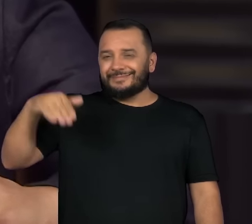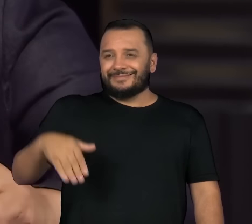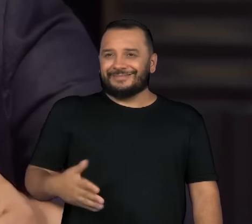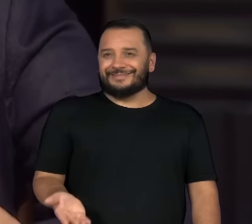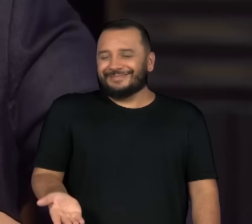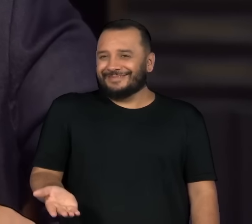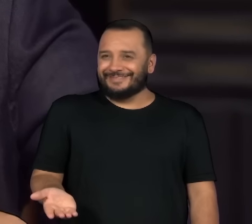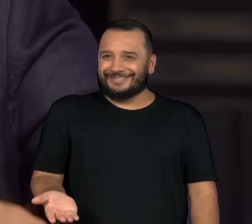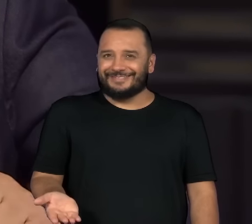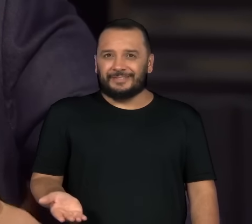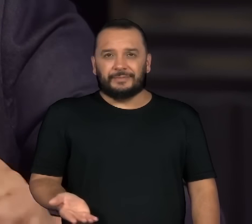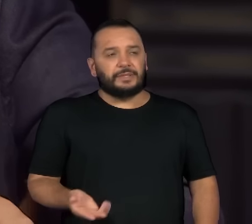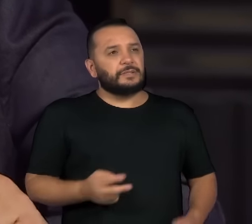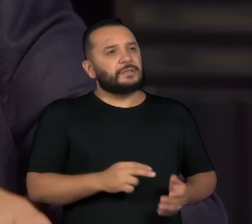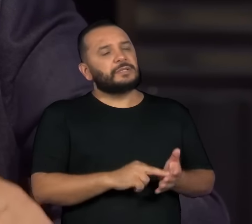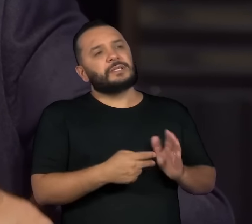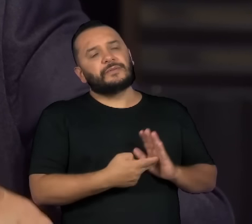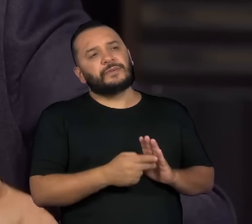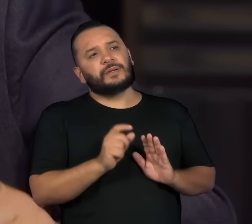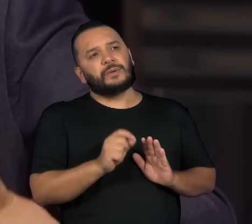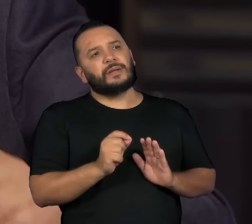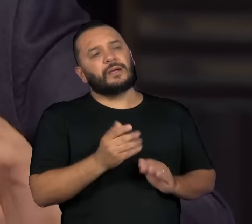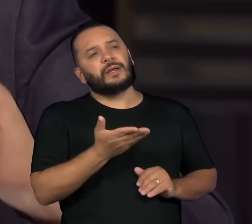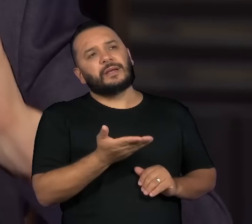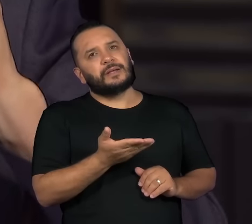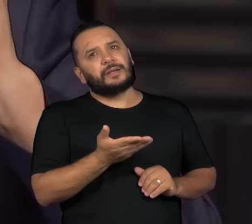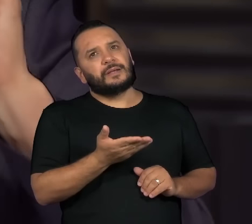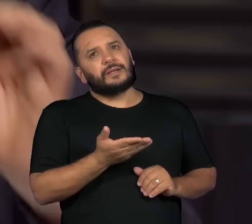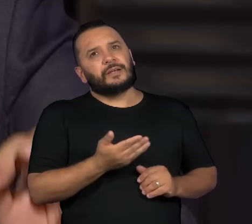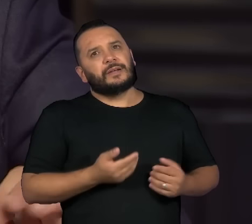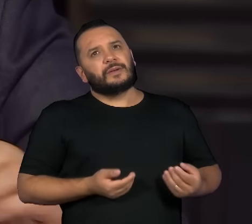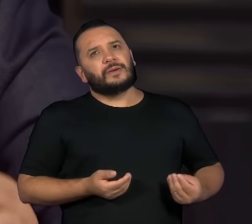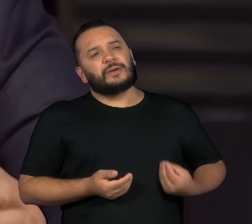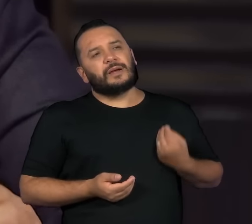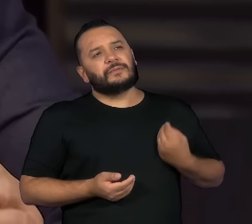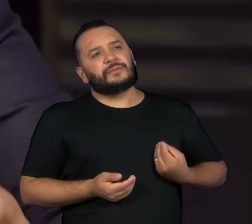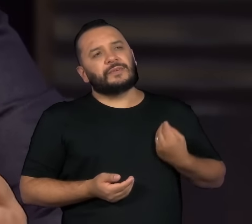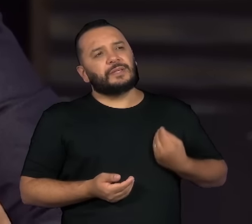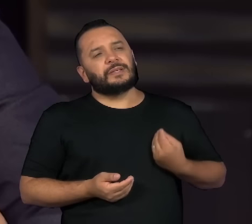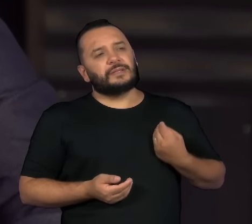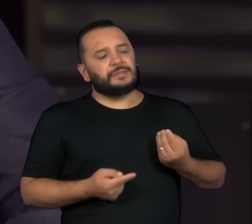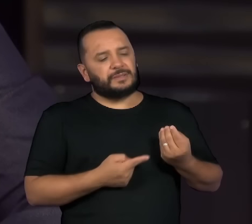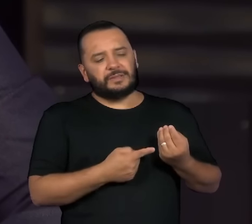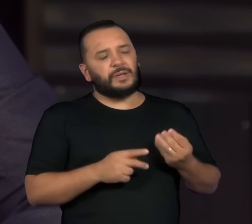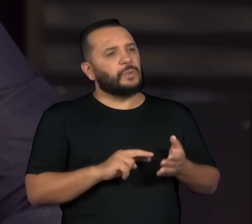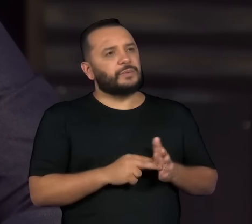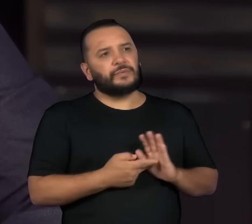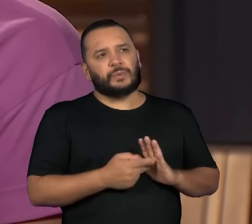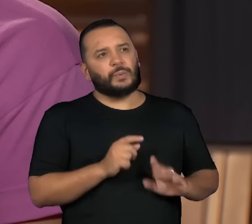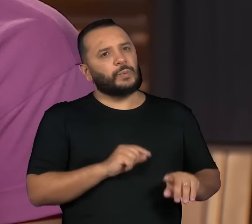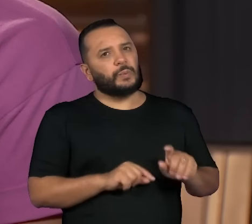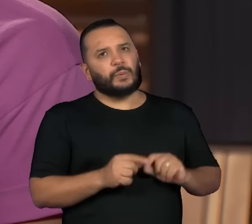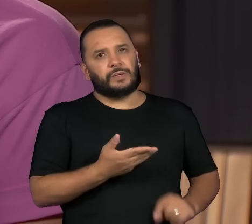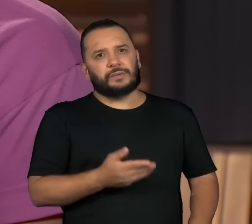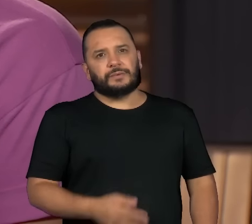beirada. Então me diga, Ilustra Lu, o que é a vida?